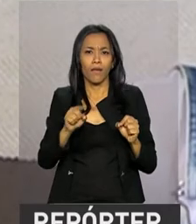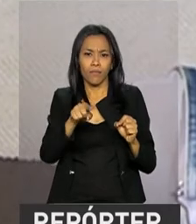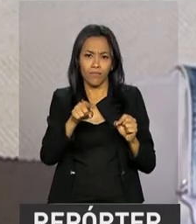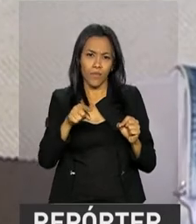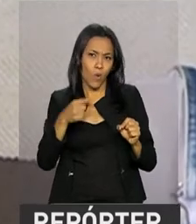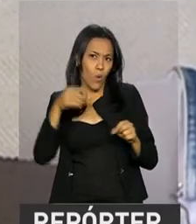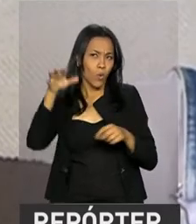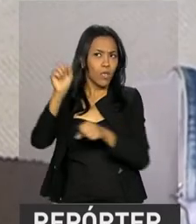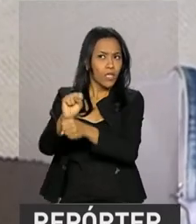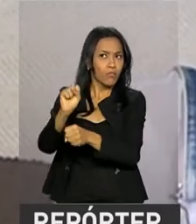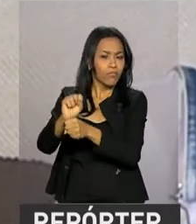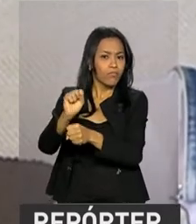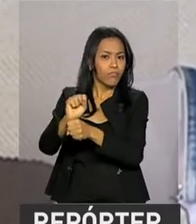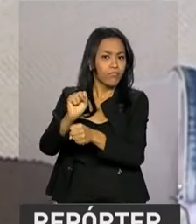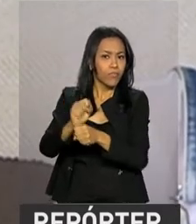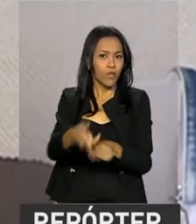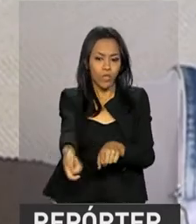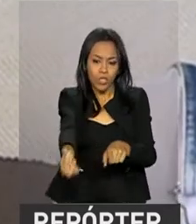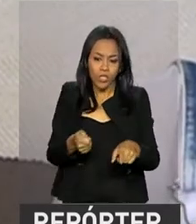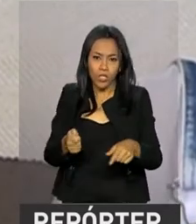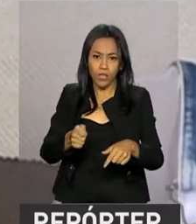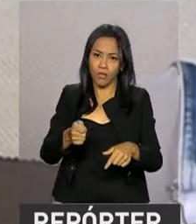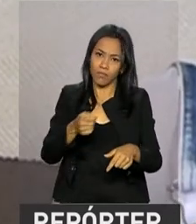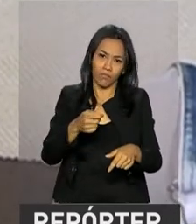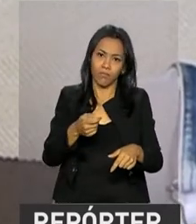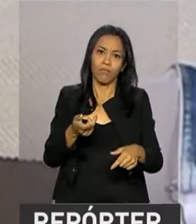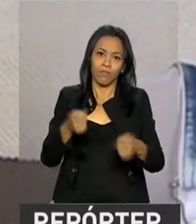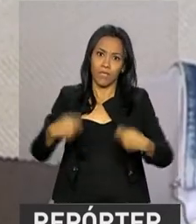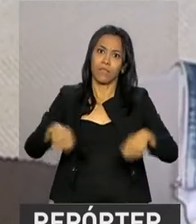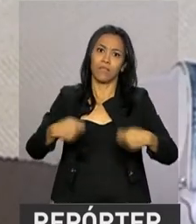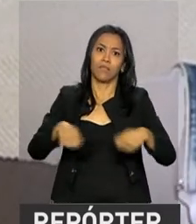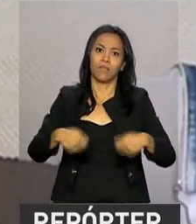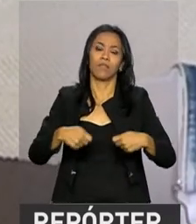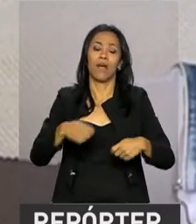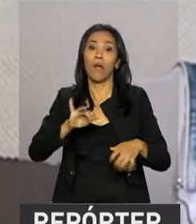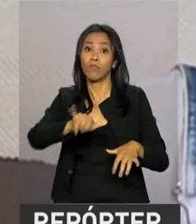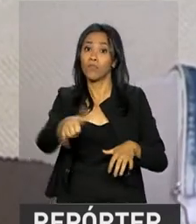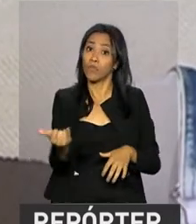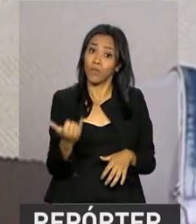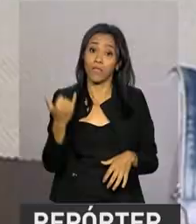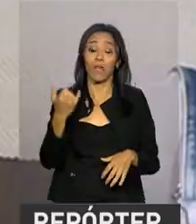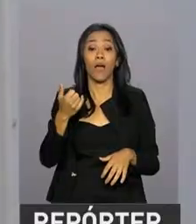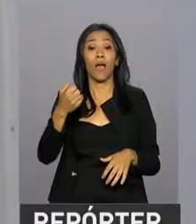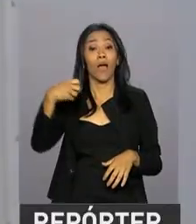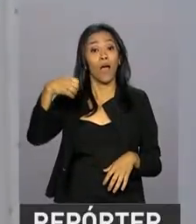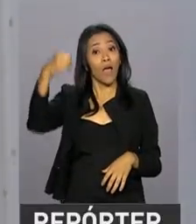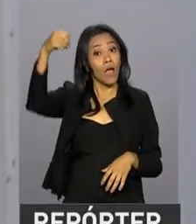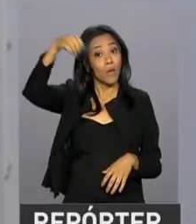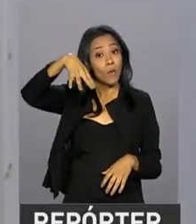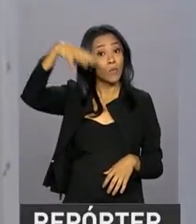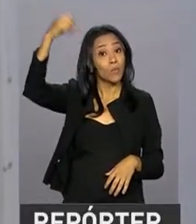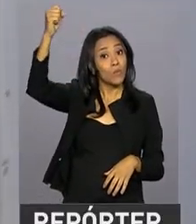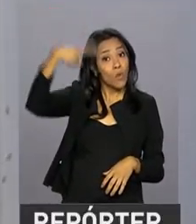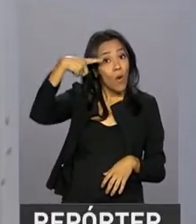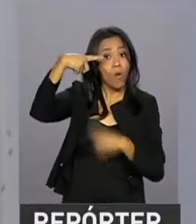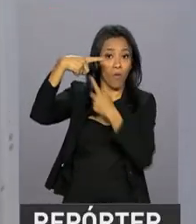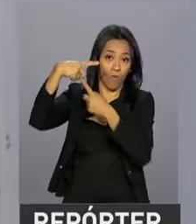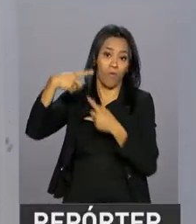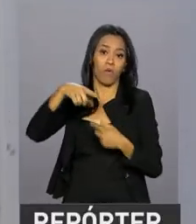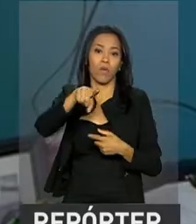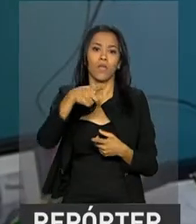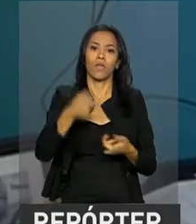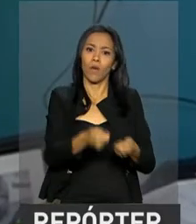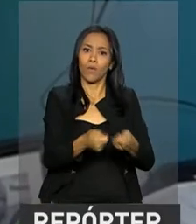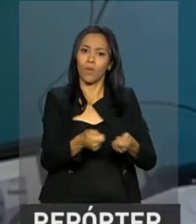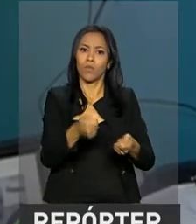de bye ou tirar da tomada a gente tenta aproveitar ao máximo a luz solar mais do que economizar na conta de